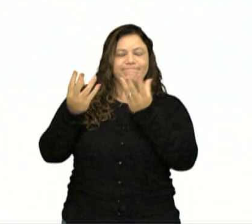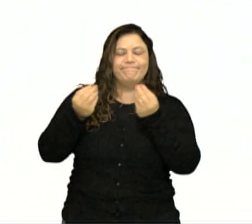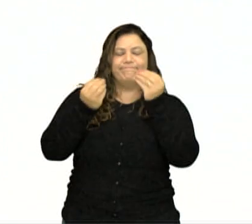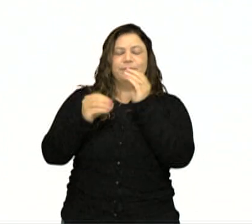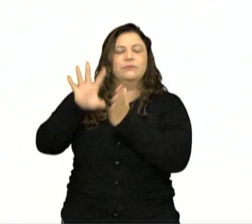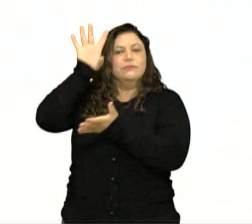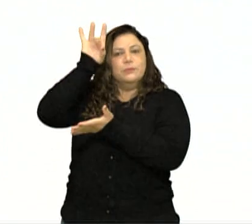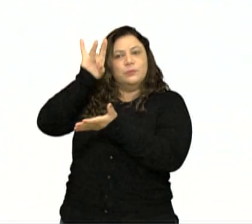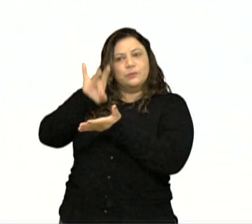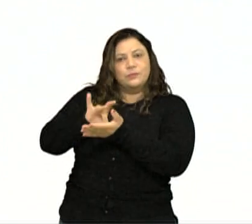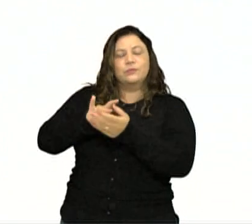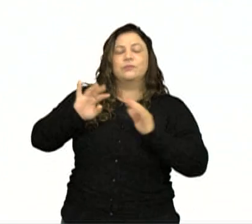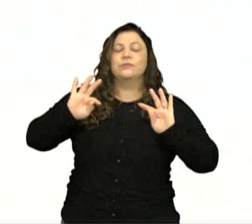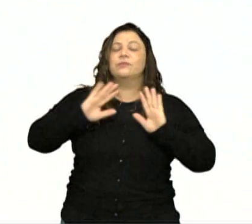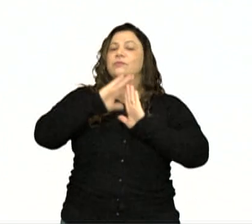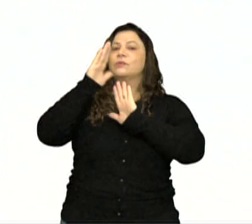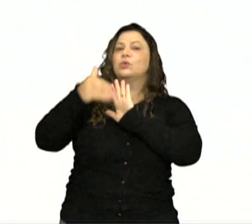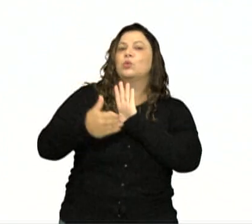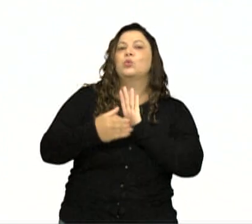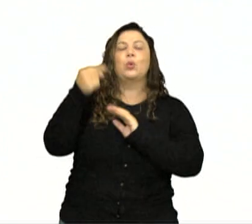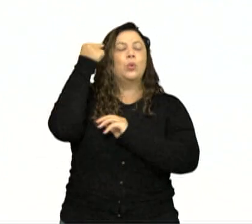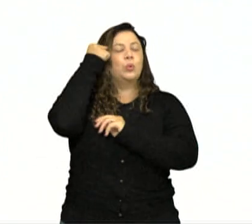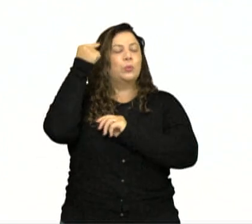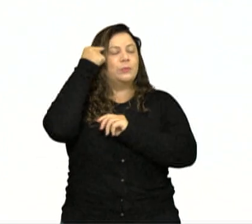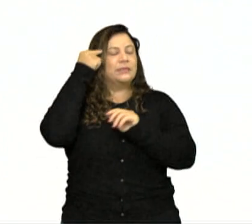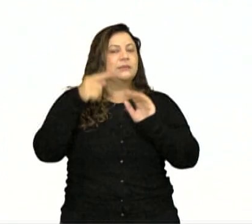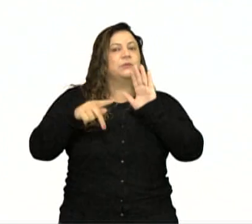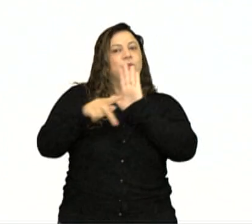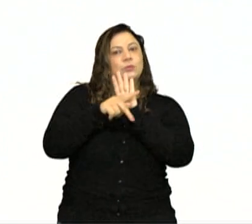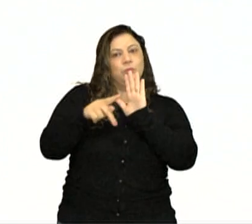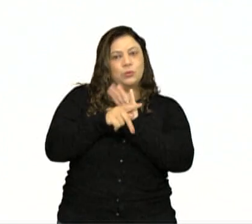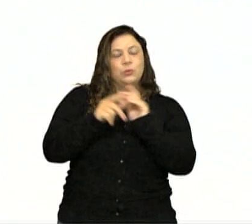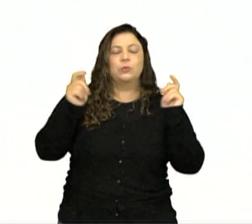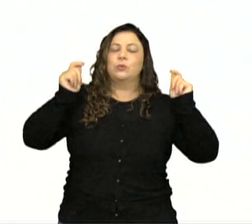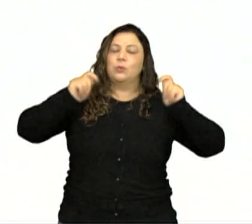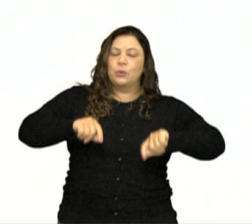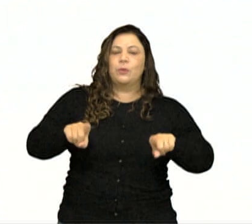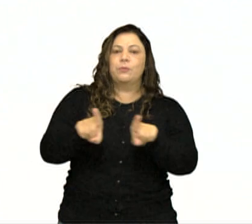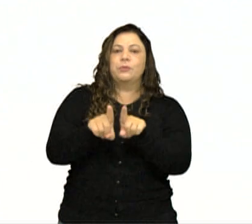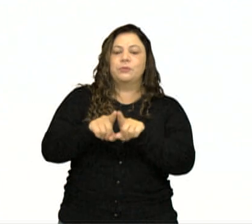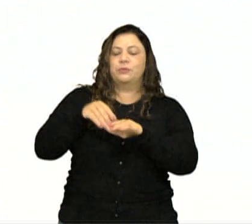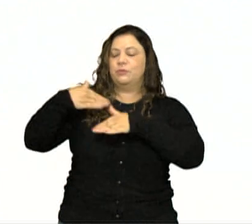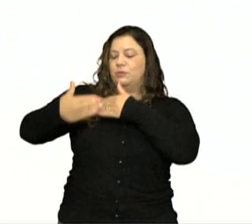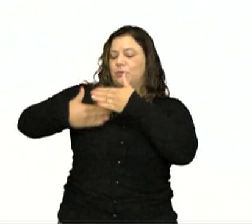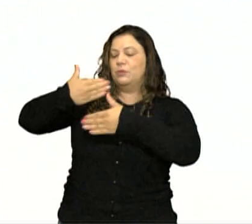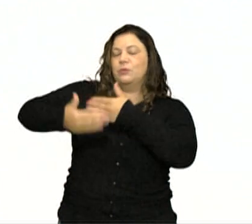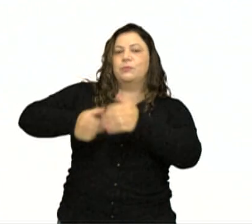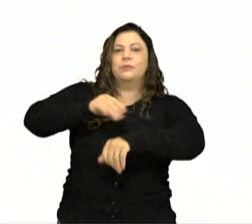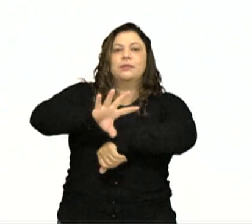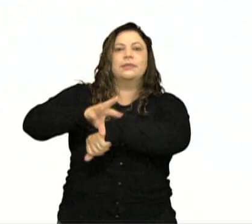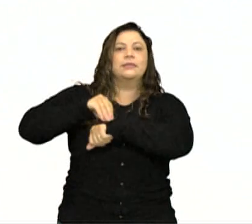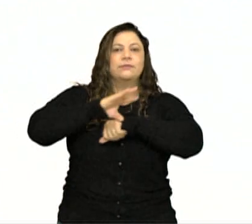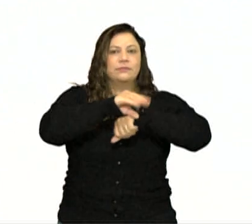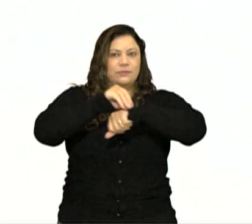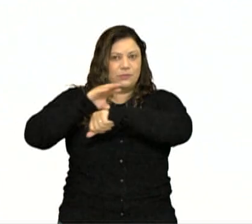original, como todo o pensamento de Spinoza, e que tem relação também com o processo do